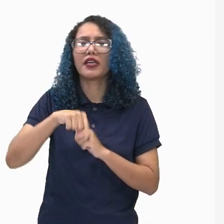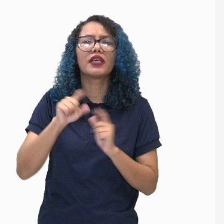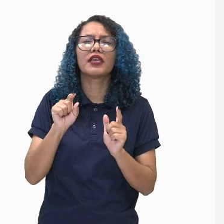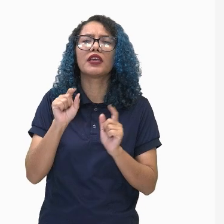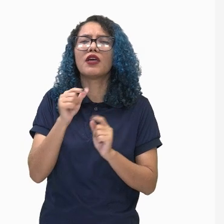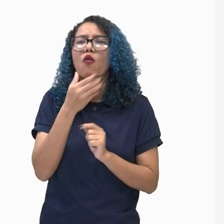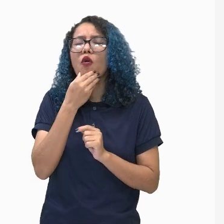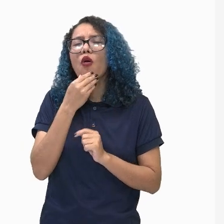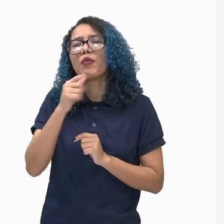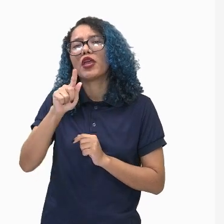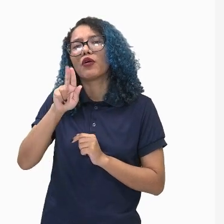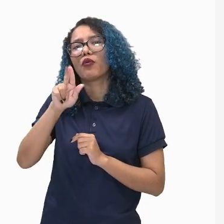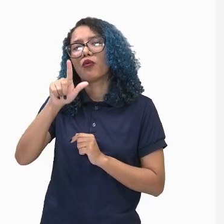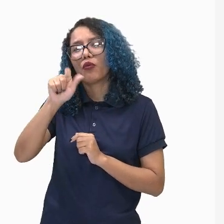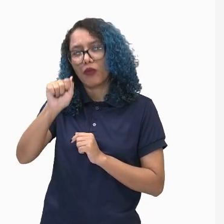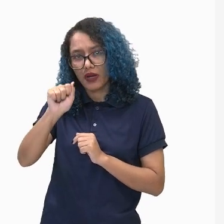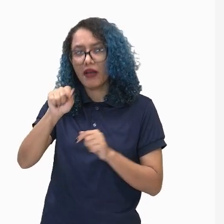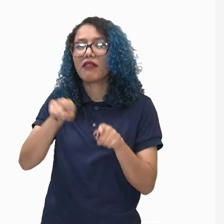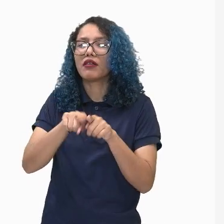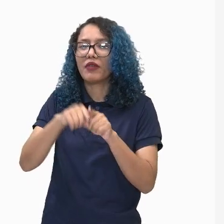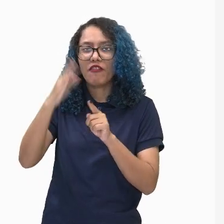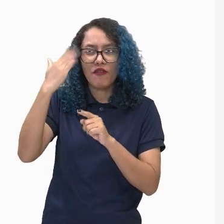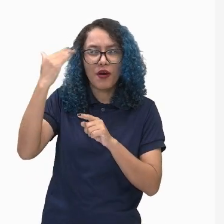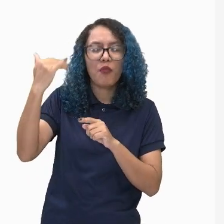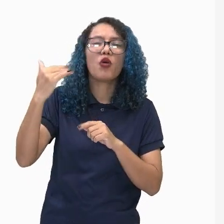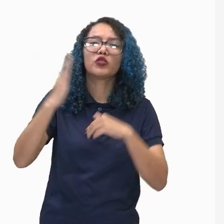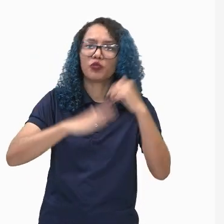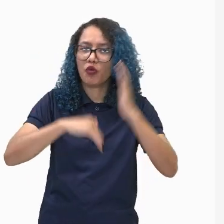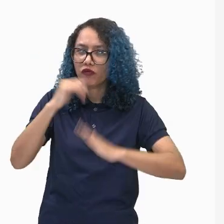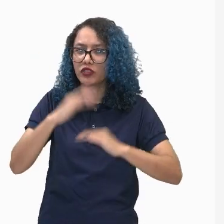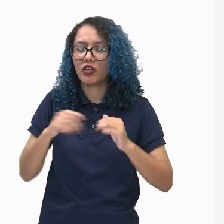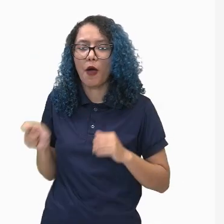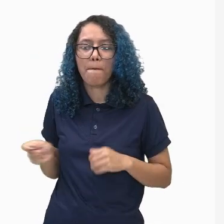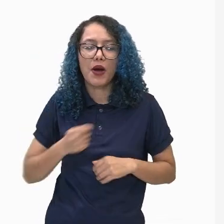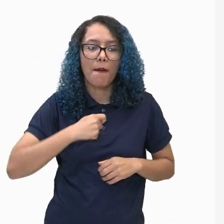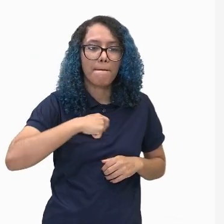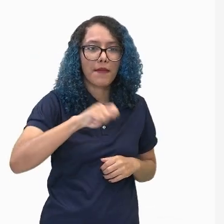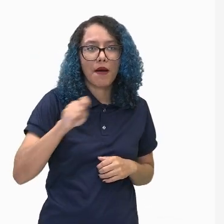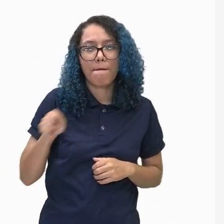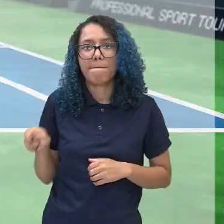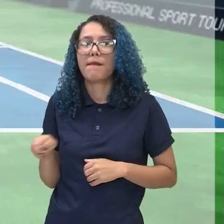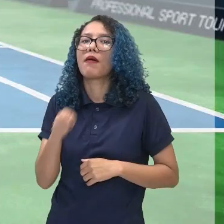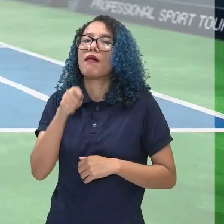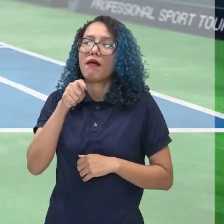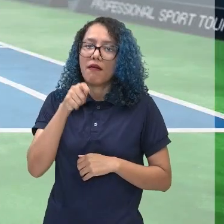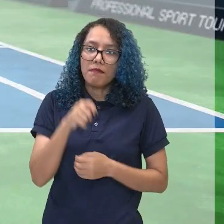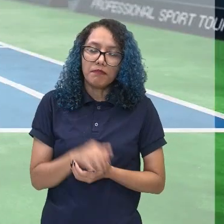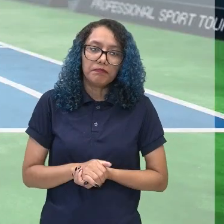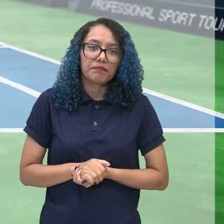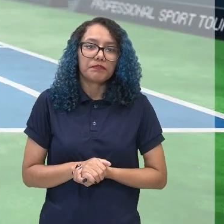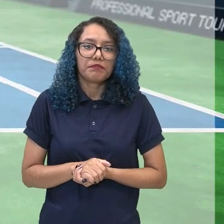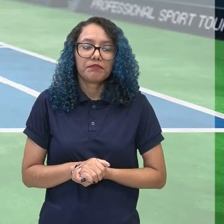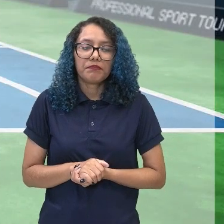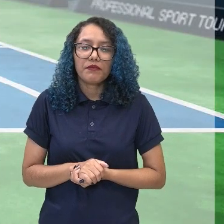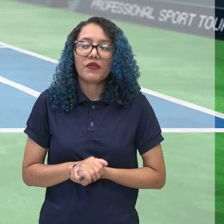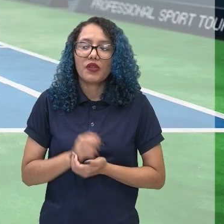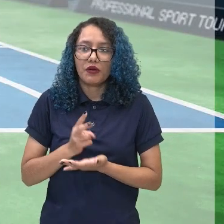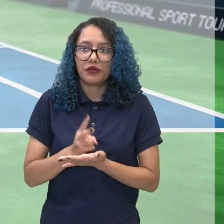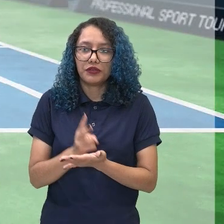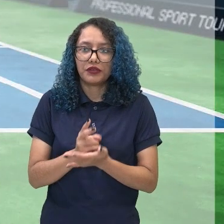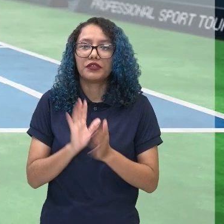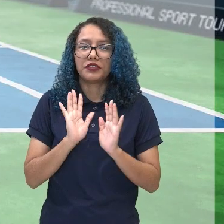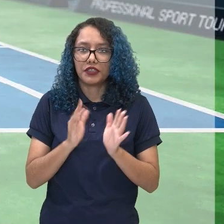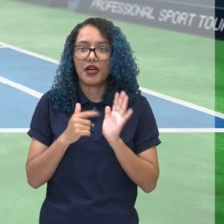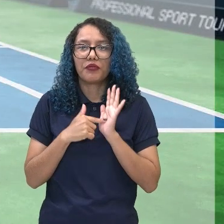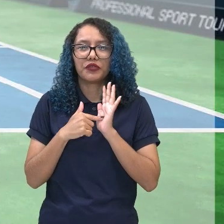Guga, que fez história aí jogando tênis. Para nós entendermos agora, já conhecemos um pouco da origem, da